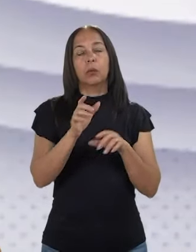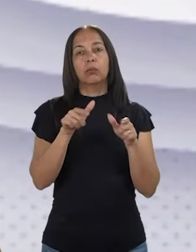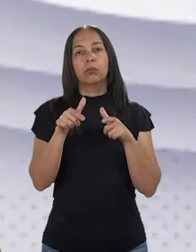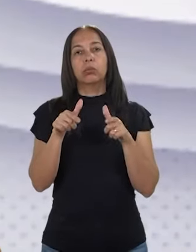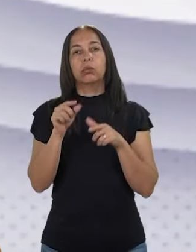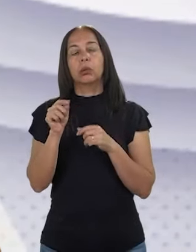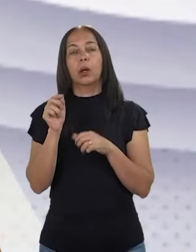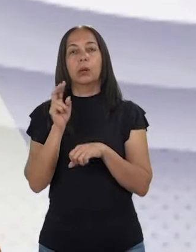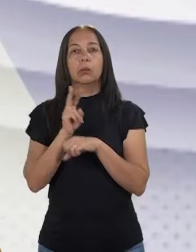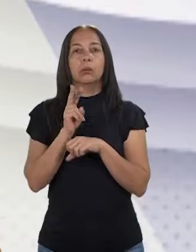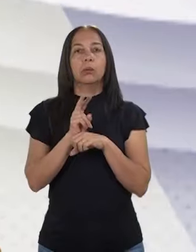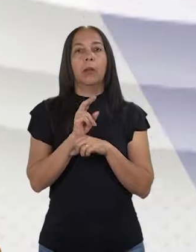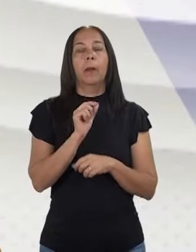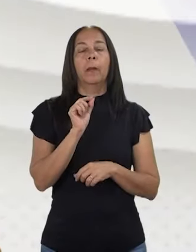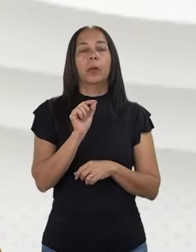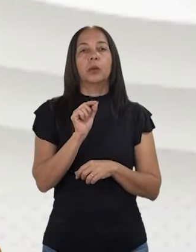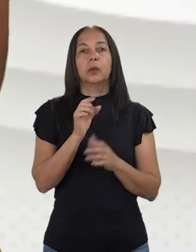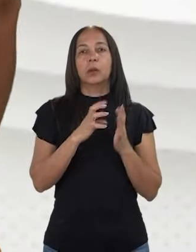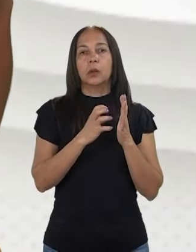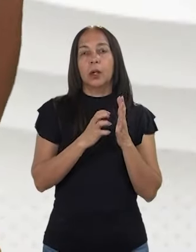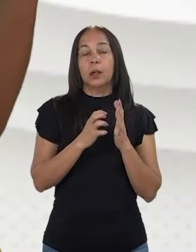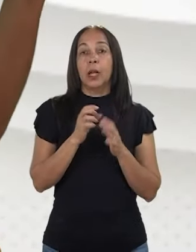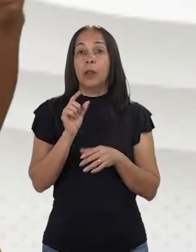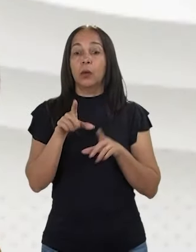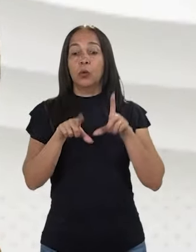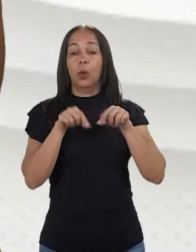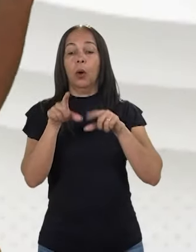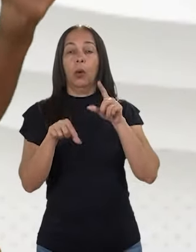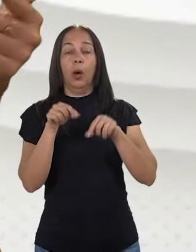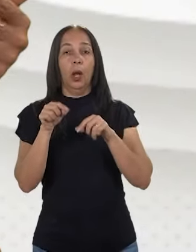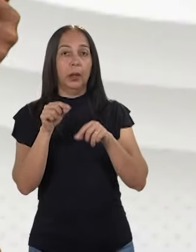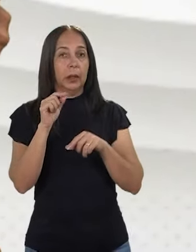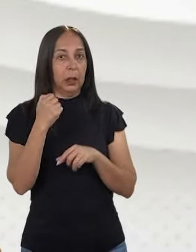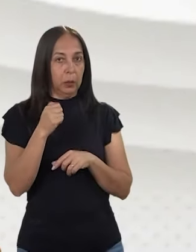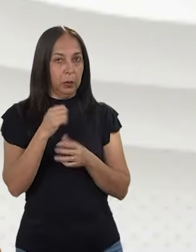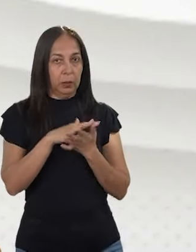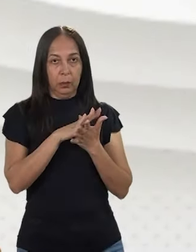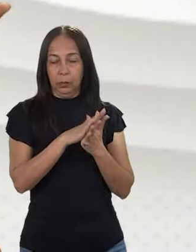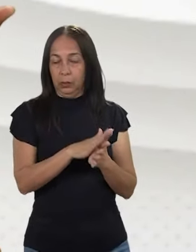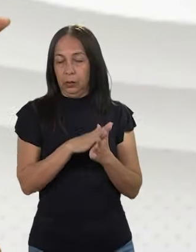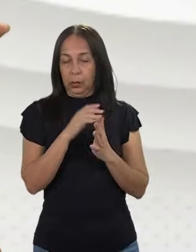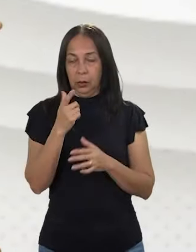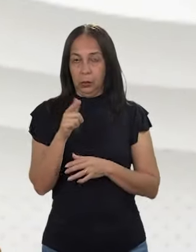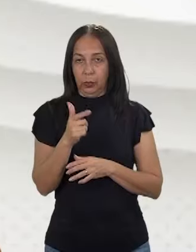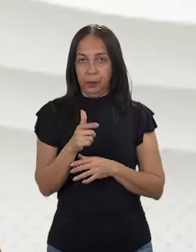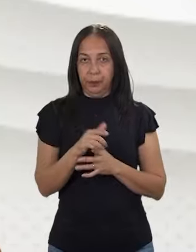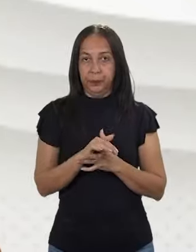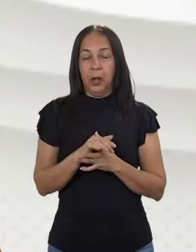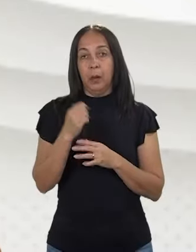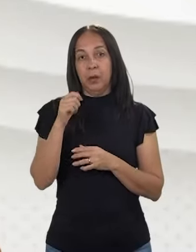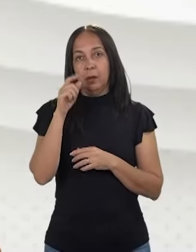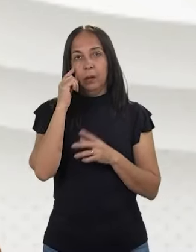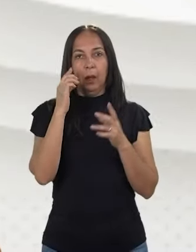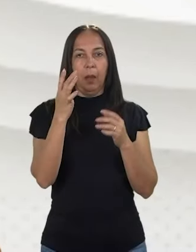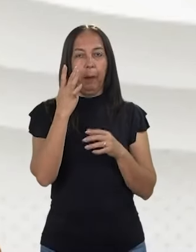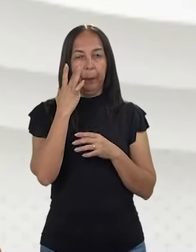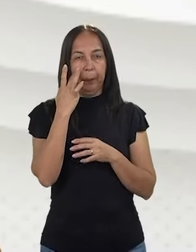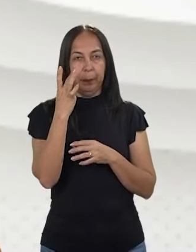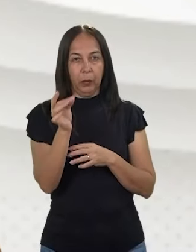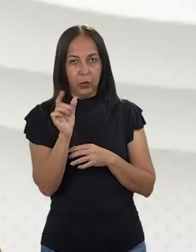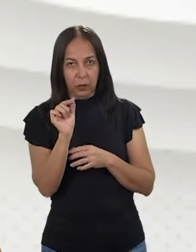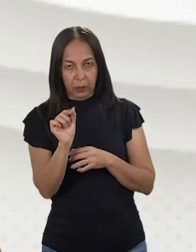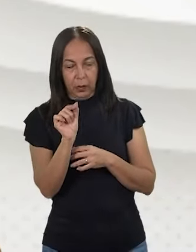trabalhadas do ponto de vista da proteção de dados que tem um princípio da coleta não discriminatória que isso precisa ser analisado e observado pelas empresas